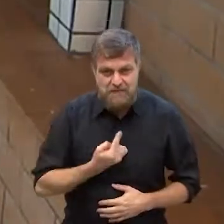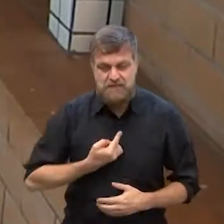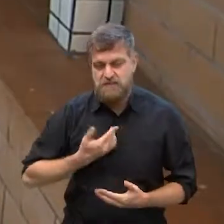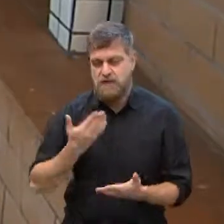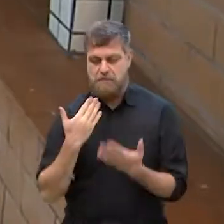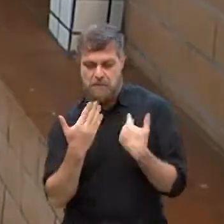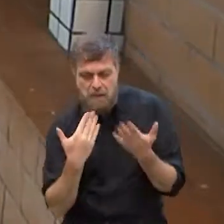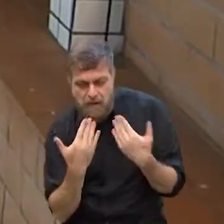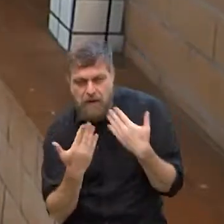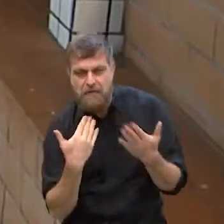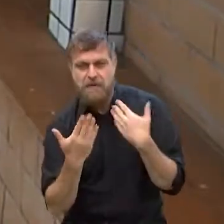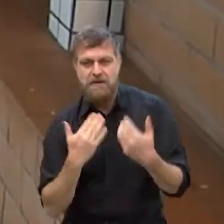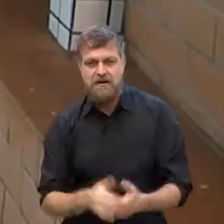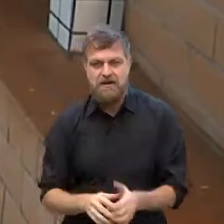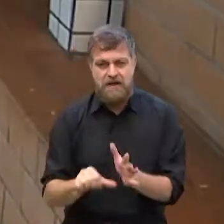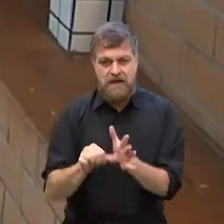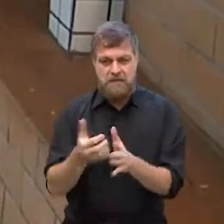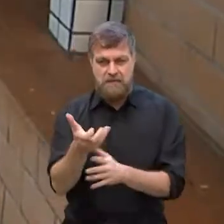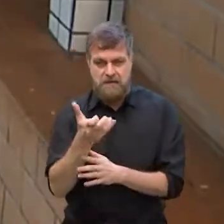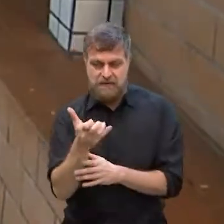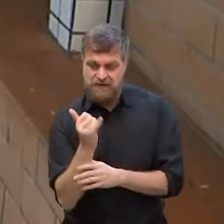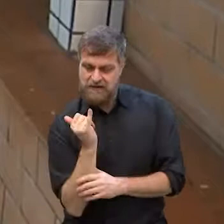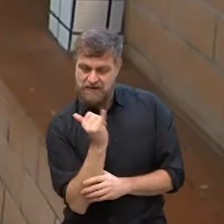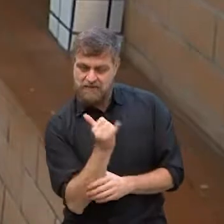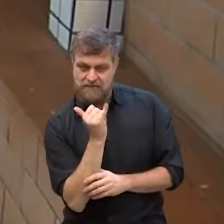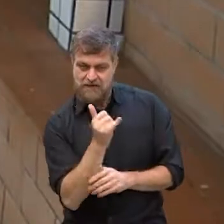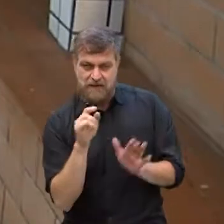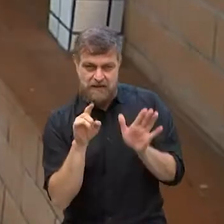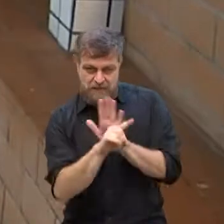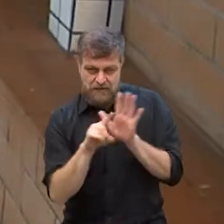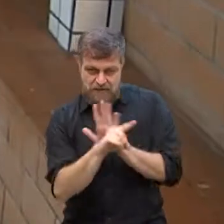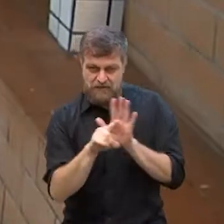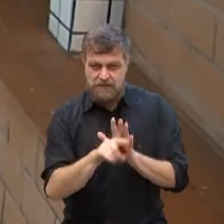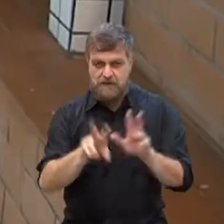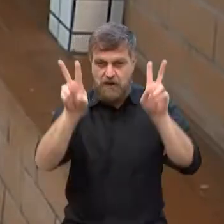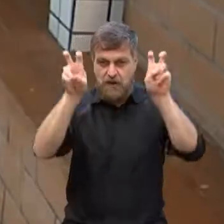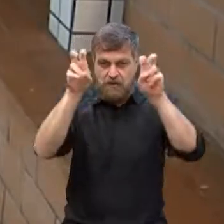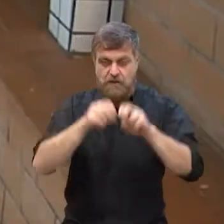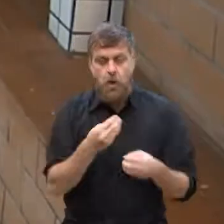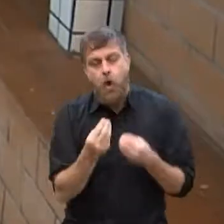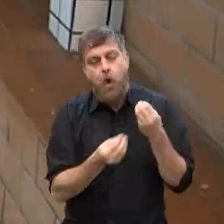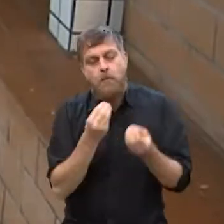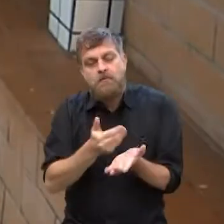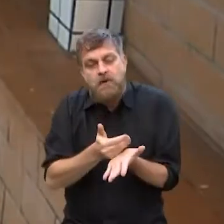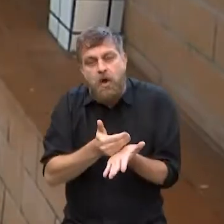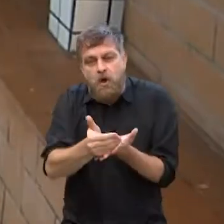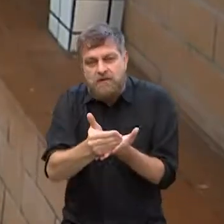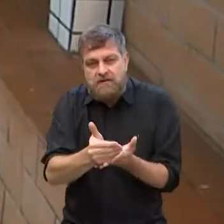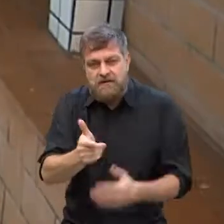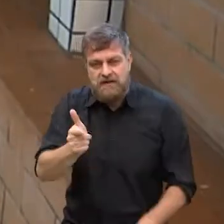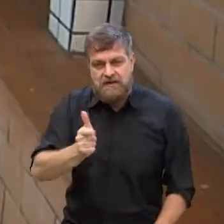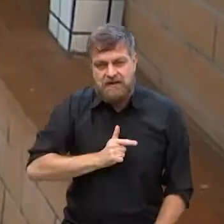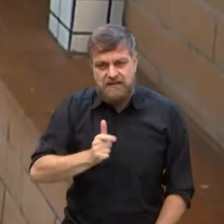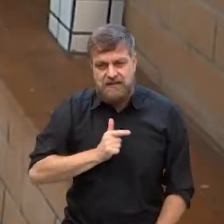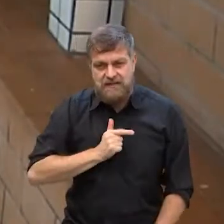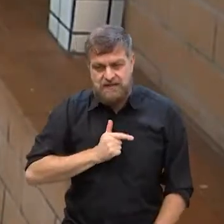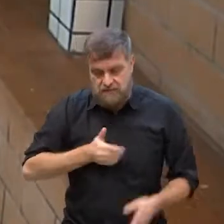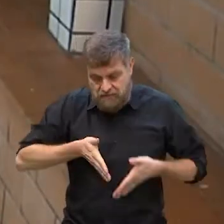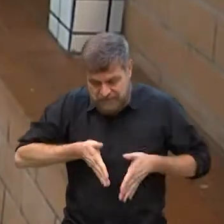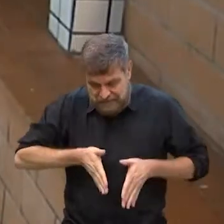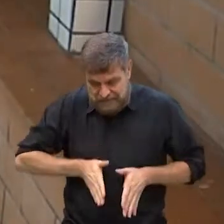um papo. Primeiro, quero começar falando sobre o seu início. Você teve uma má